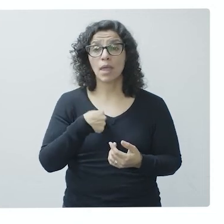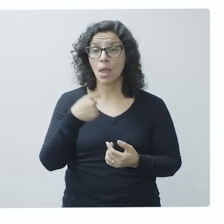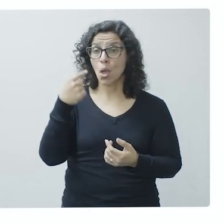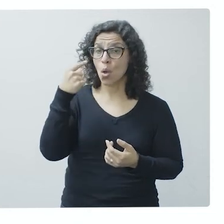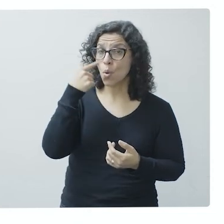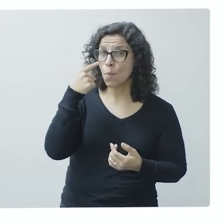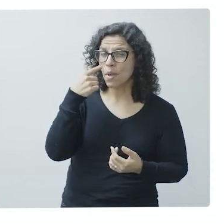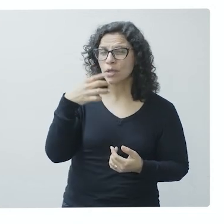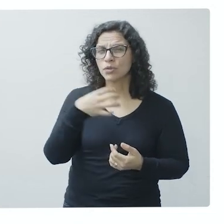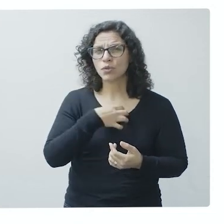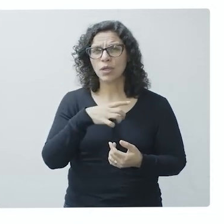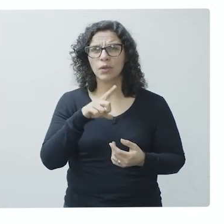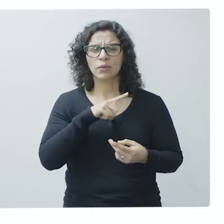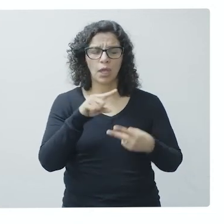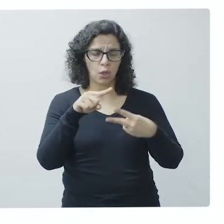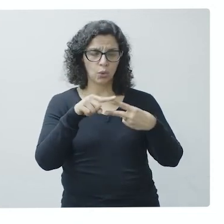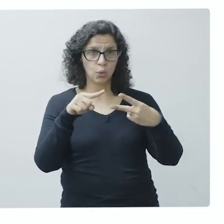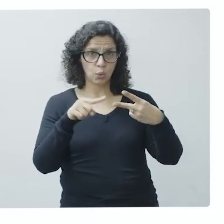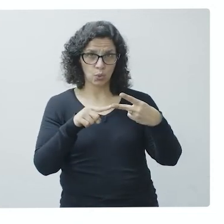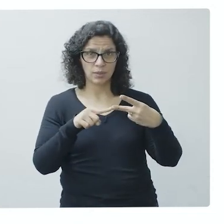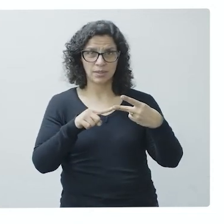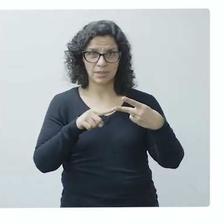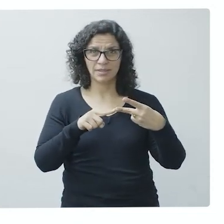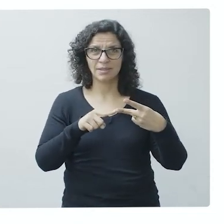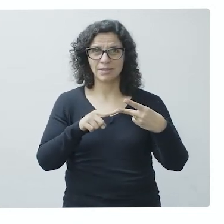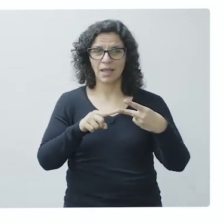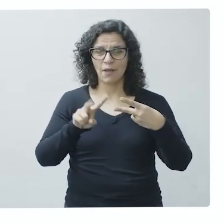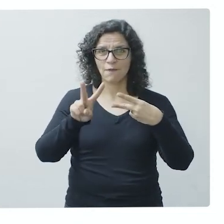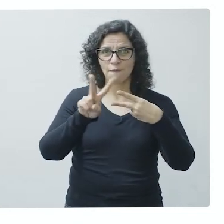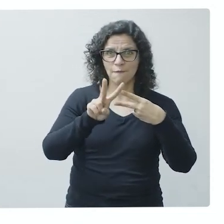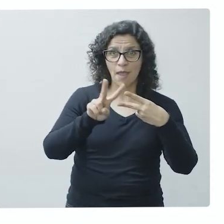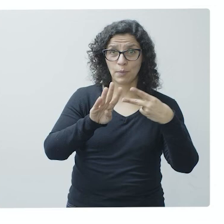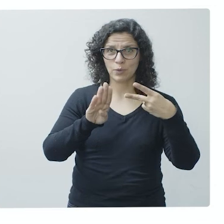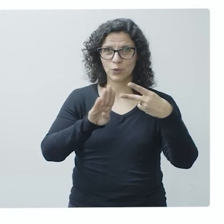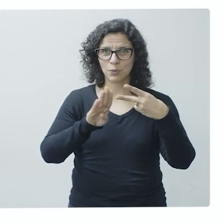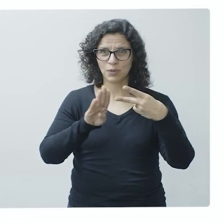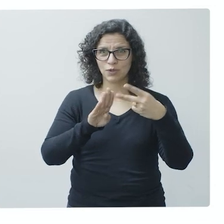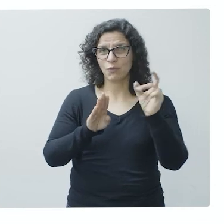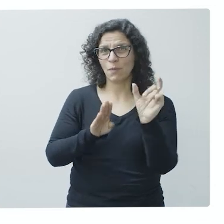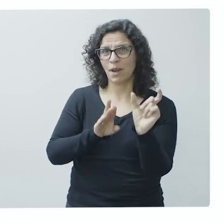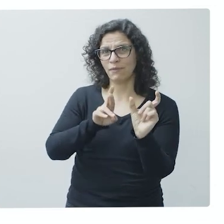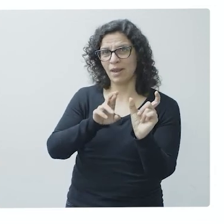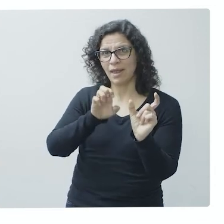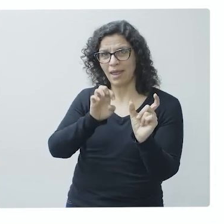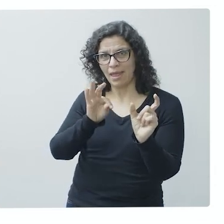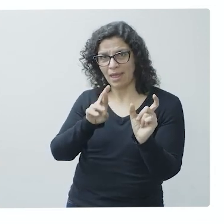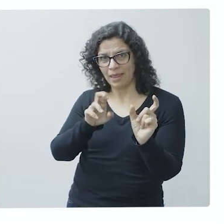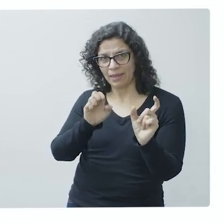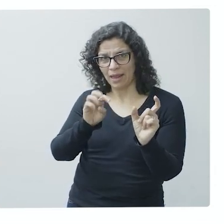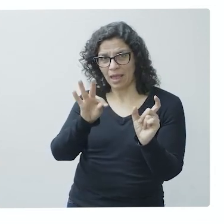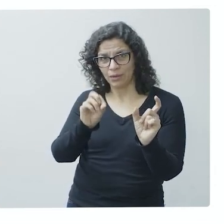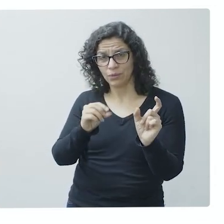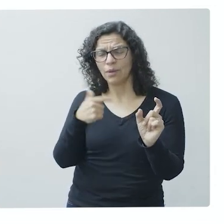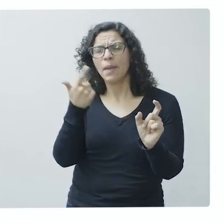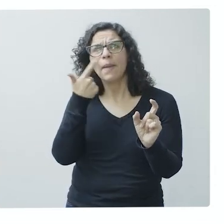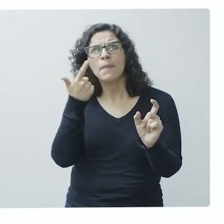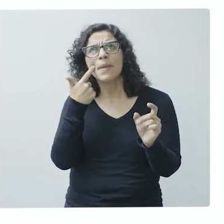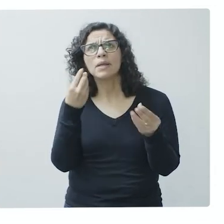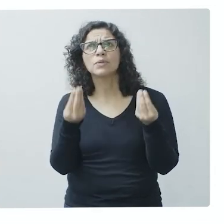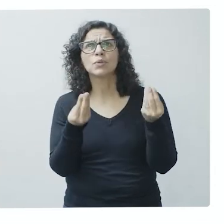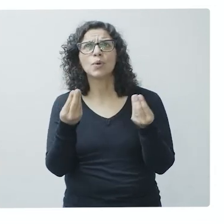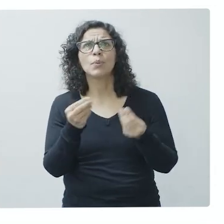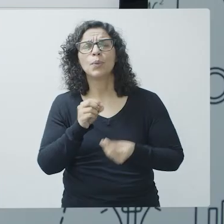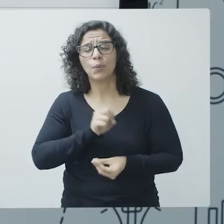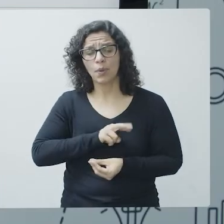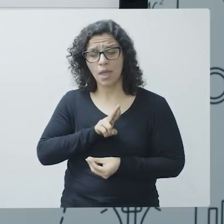quando eu penso daquelas duas significações para a mesma palavra, né, eu fico pensando aqui nesse